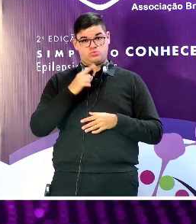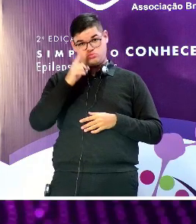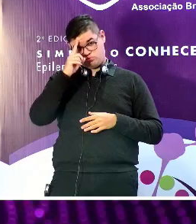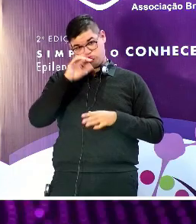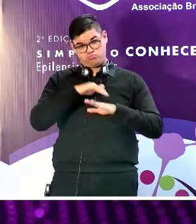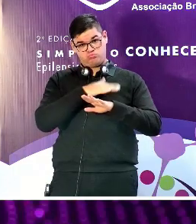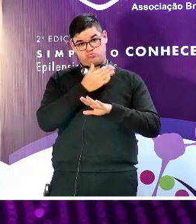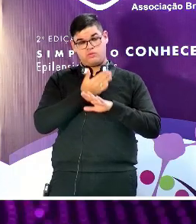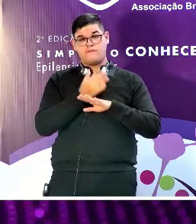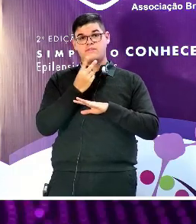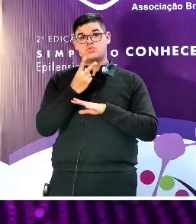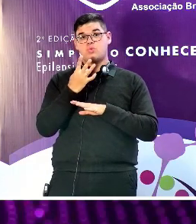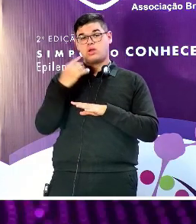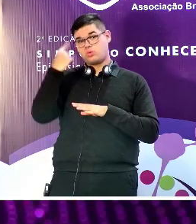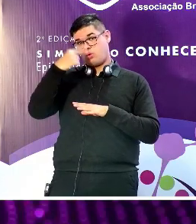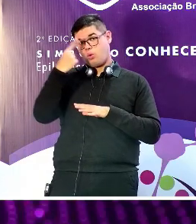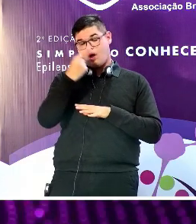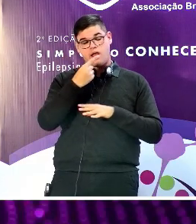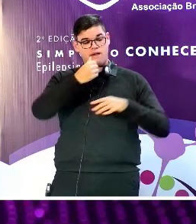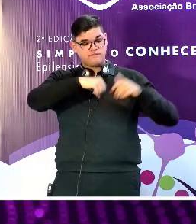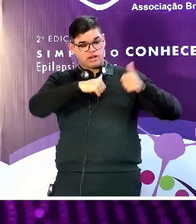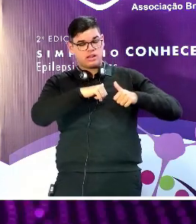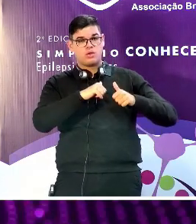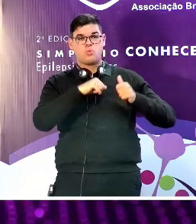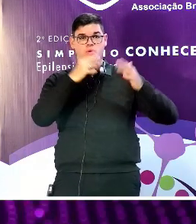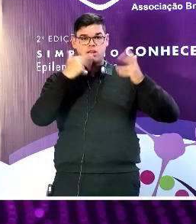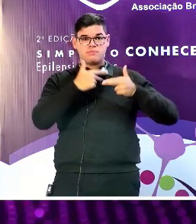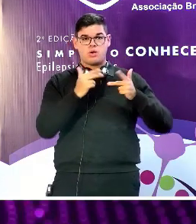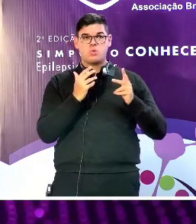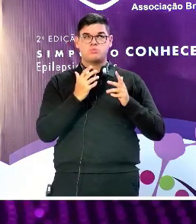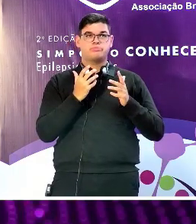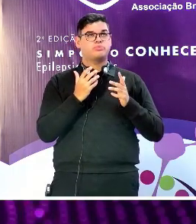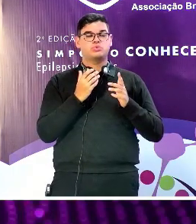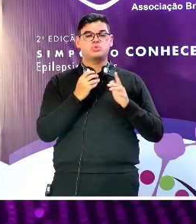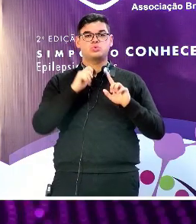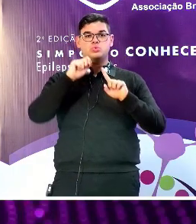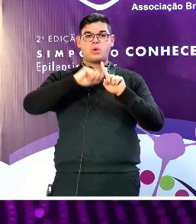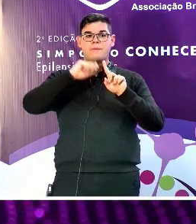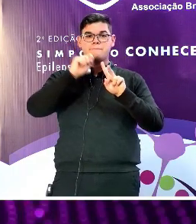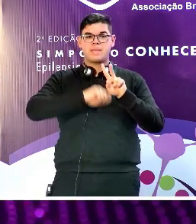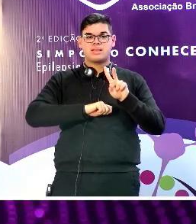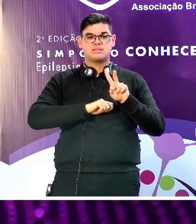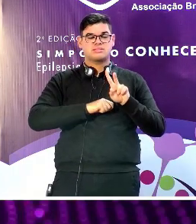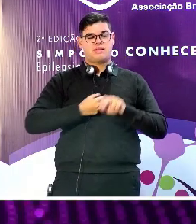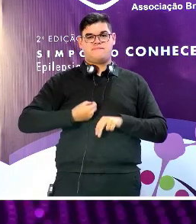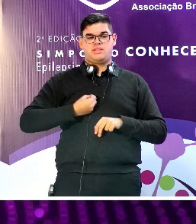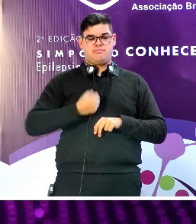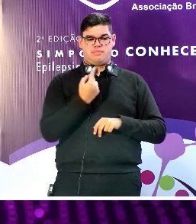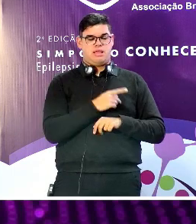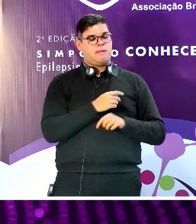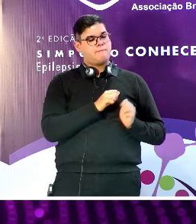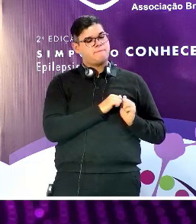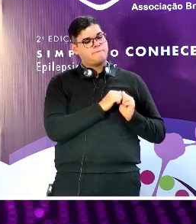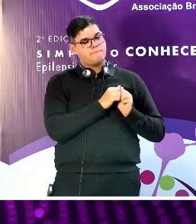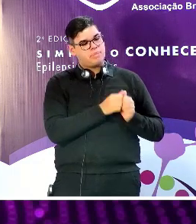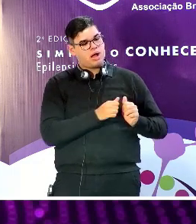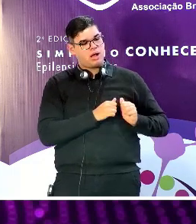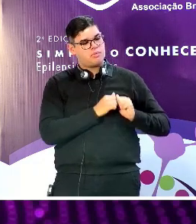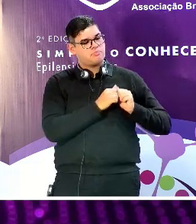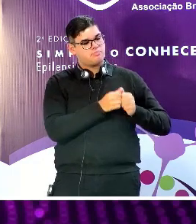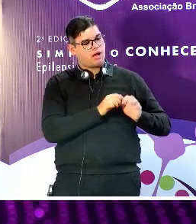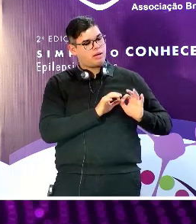animais por pelo menos 60 dias, para analisar cada momento em que o animal tem